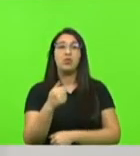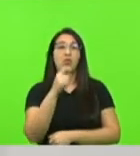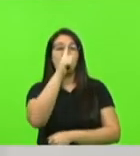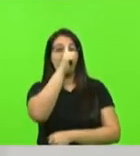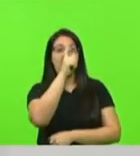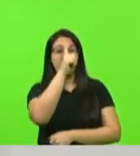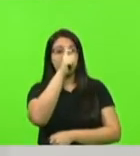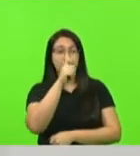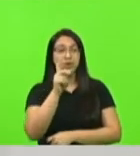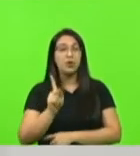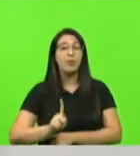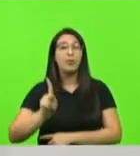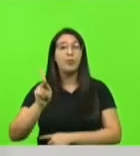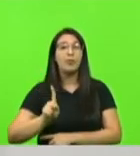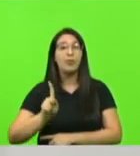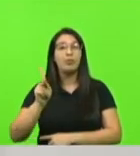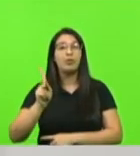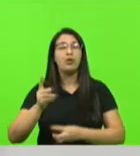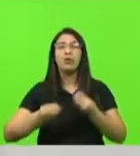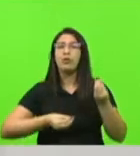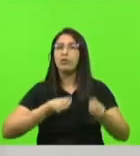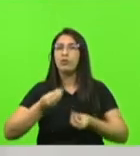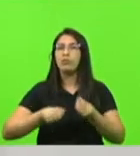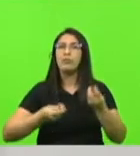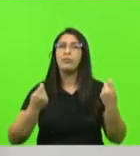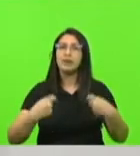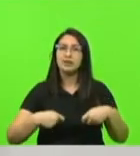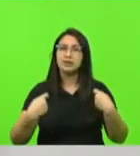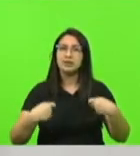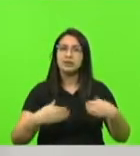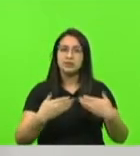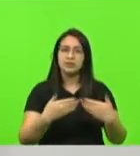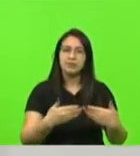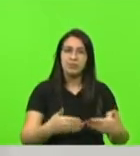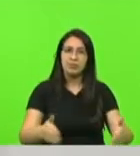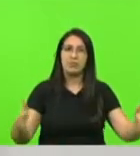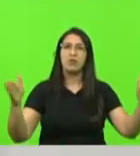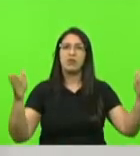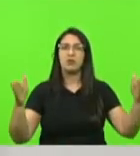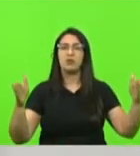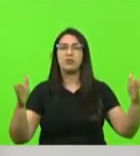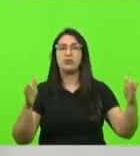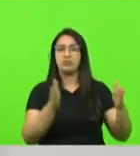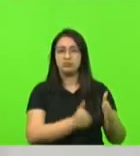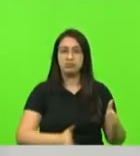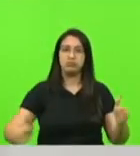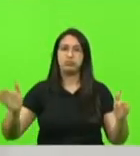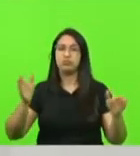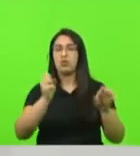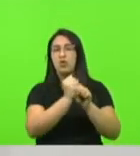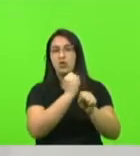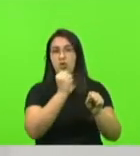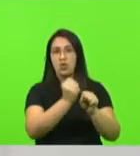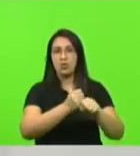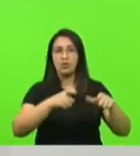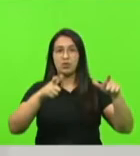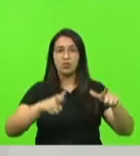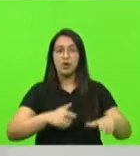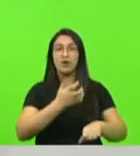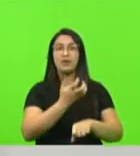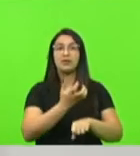texto em Pomerode precisa ampliar as obras no seu novo centro cirúrgico para que